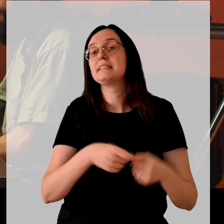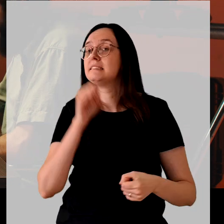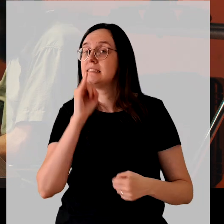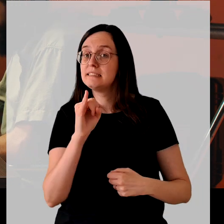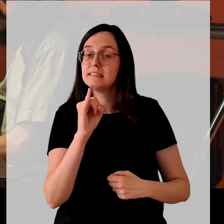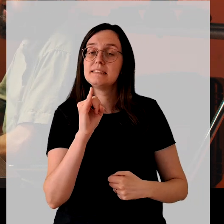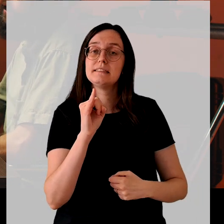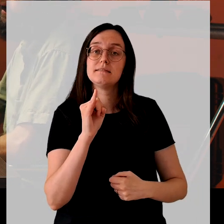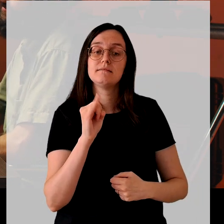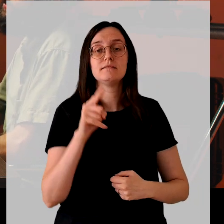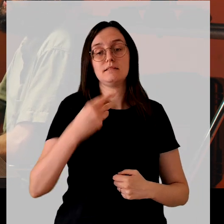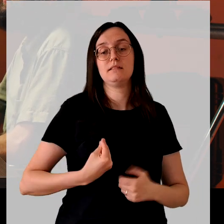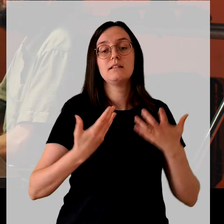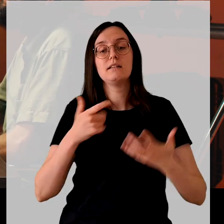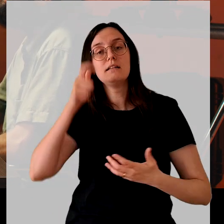Então, se você